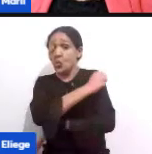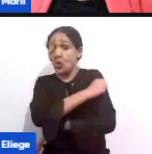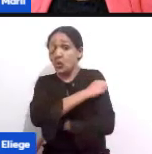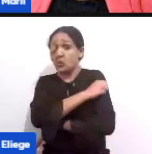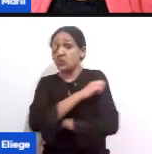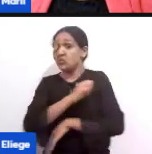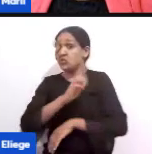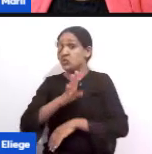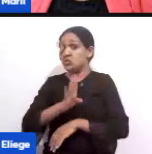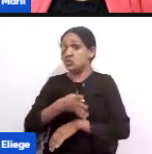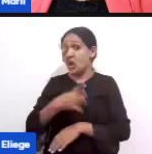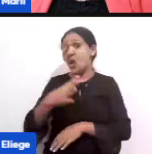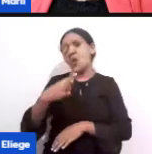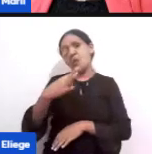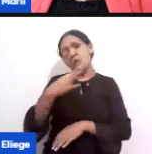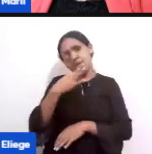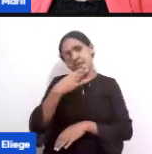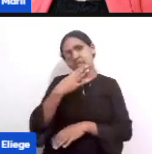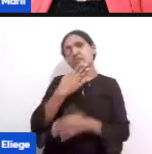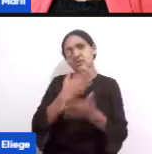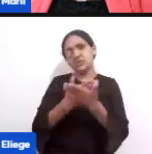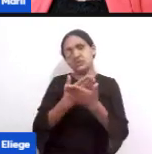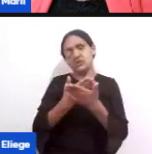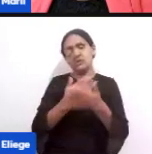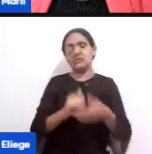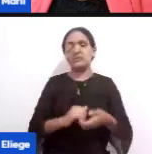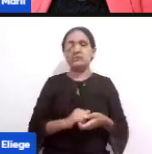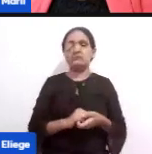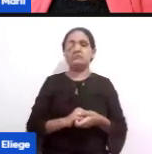que será estudado.